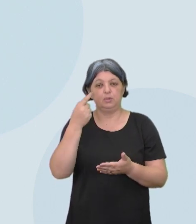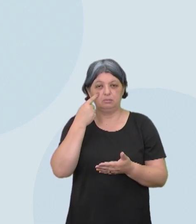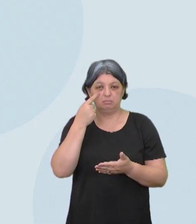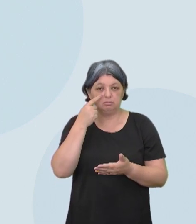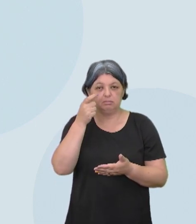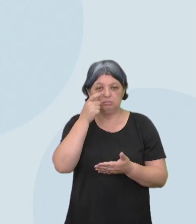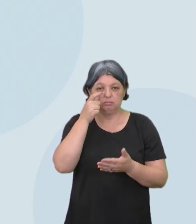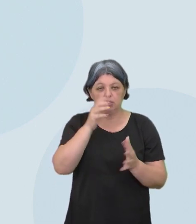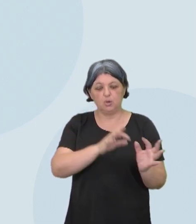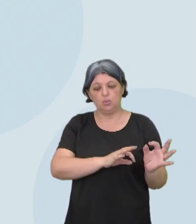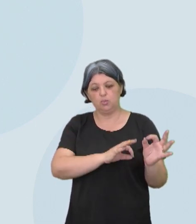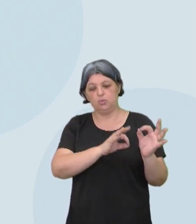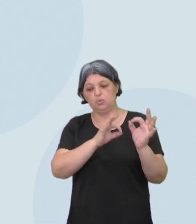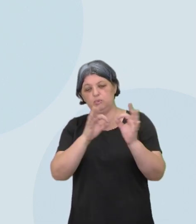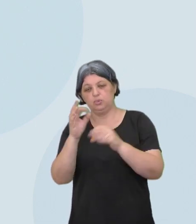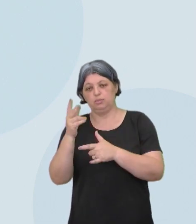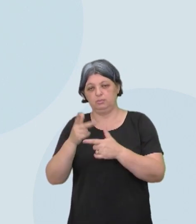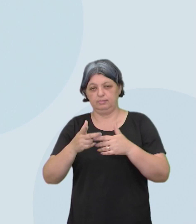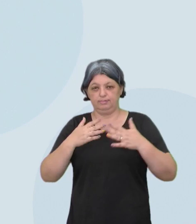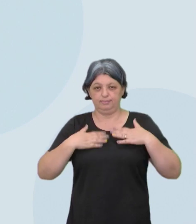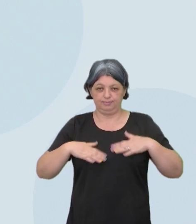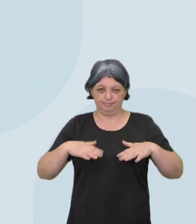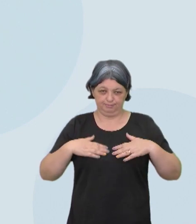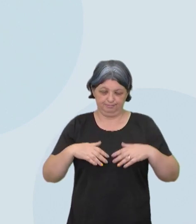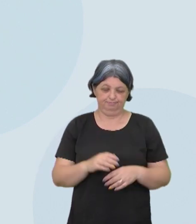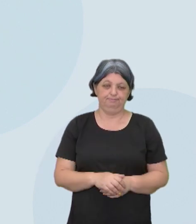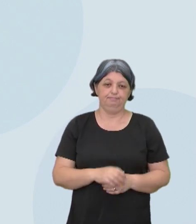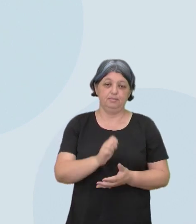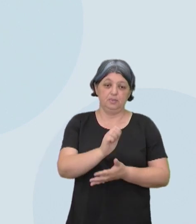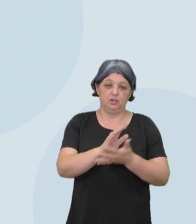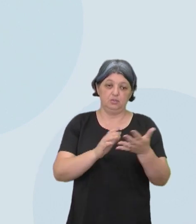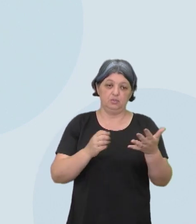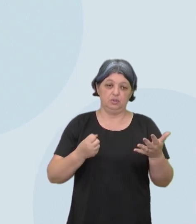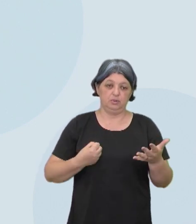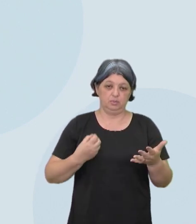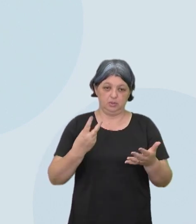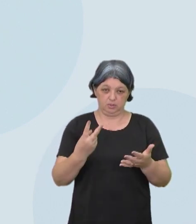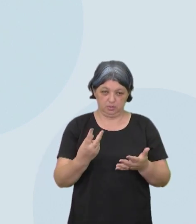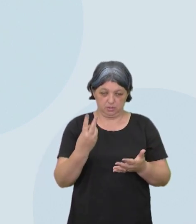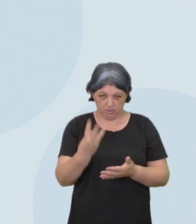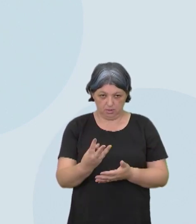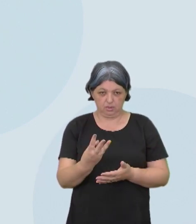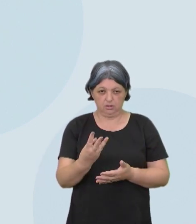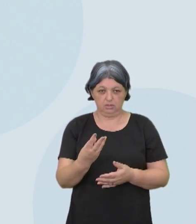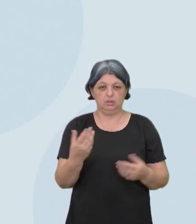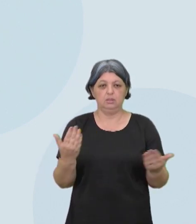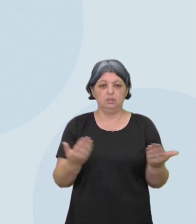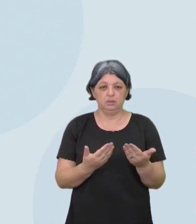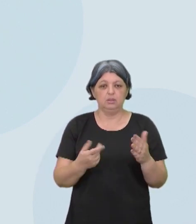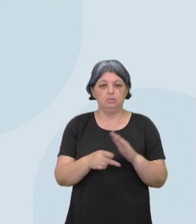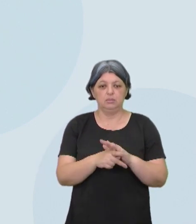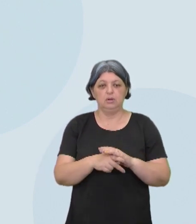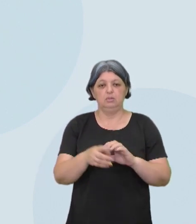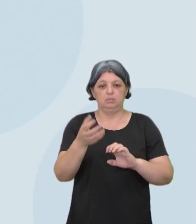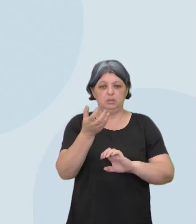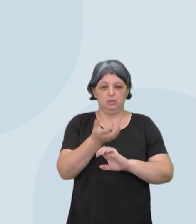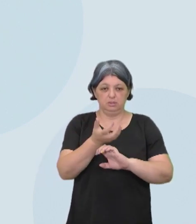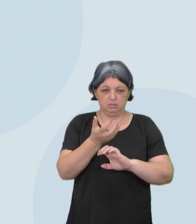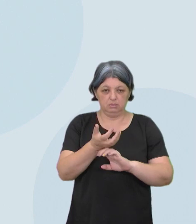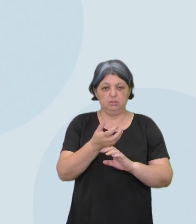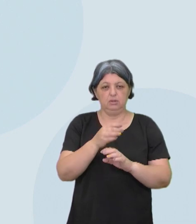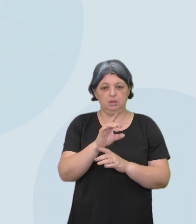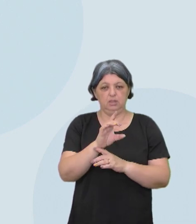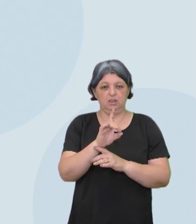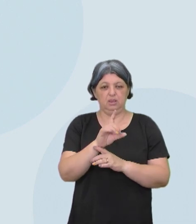esses dois vídeos. Já na atividade 3, a gente aprofundou um pouquinho mais a respeito da fauna edáfica,